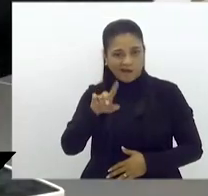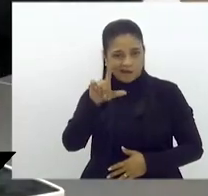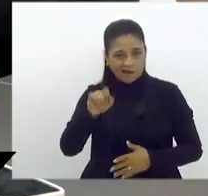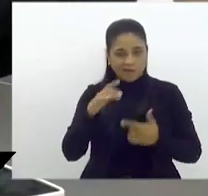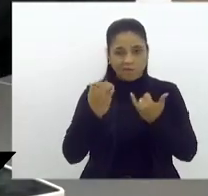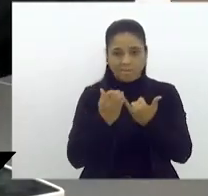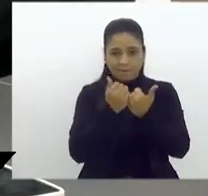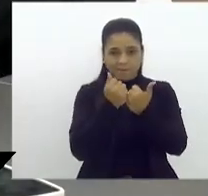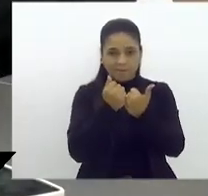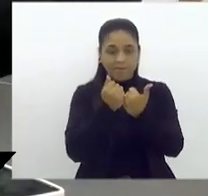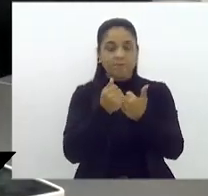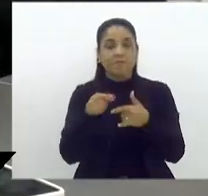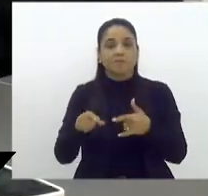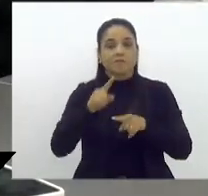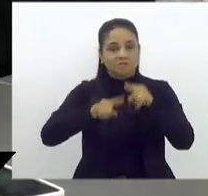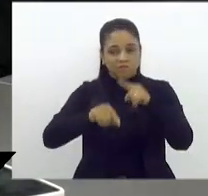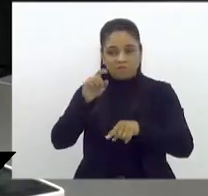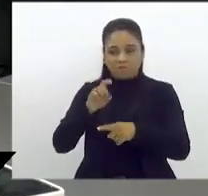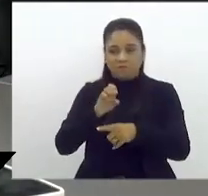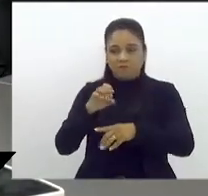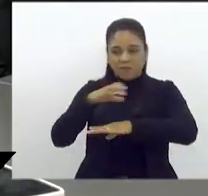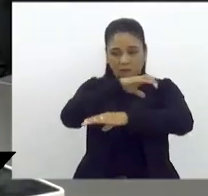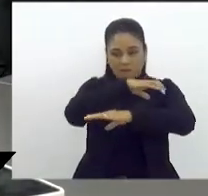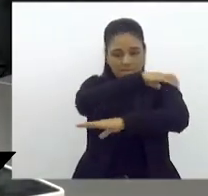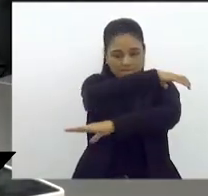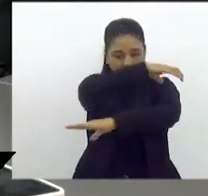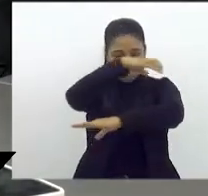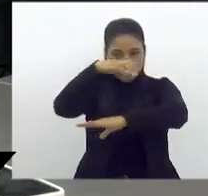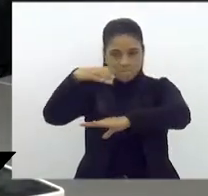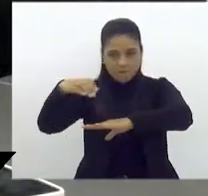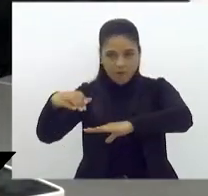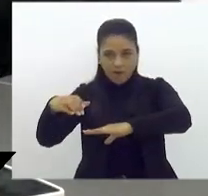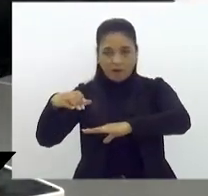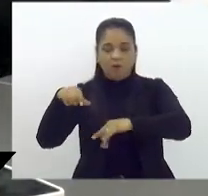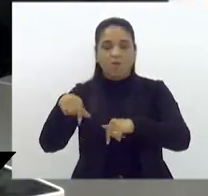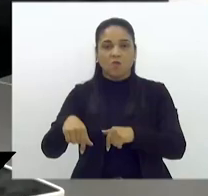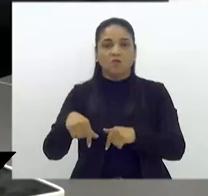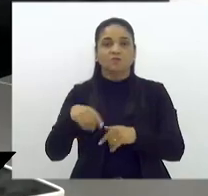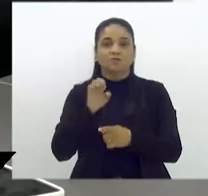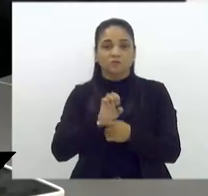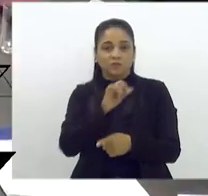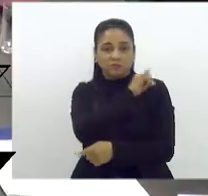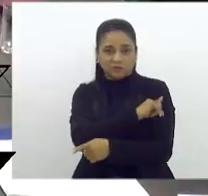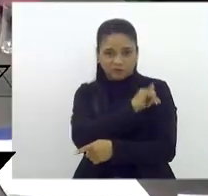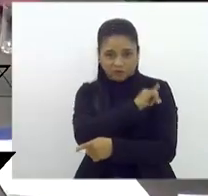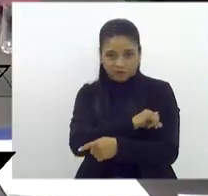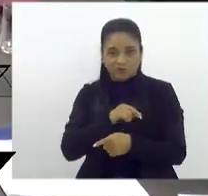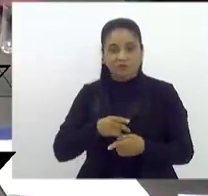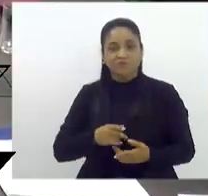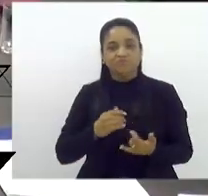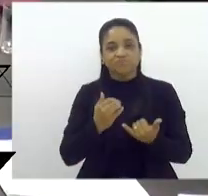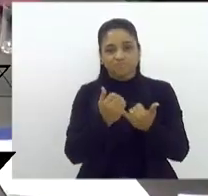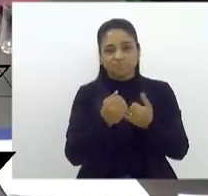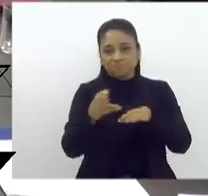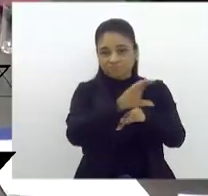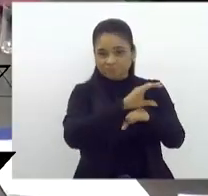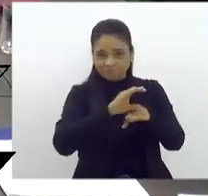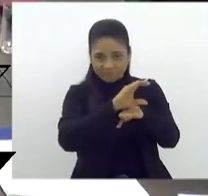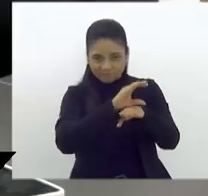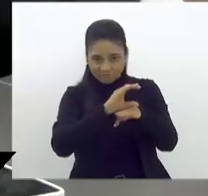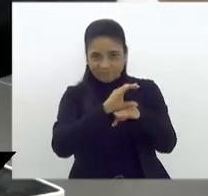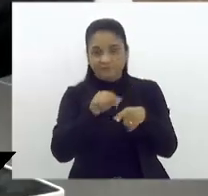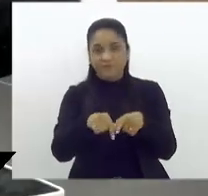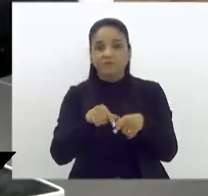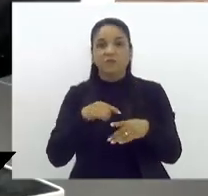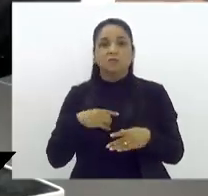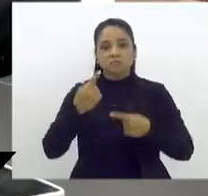Janeiro, barracão de Gargaú e dá outras providências. Para parecer, deputada Verônica Lima. Parecer pela constitucionalidade, presidente. Em discussão,